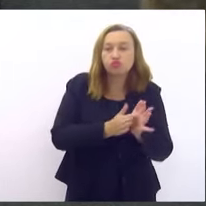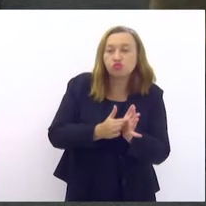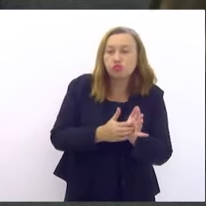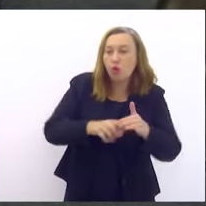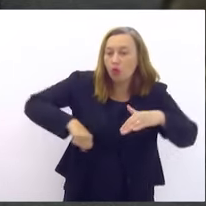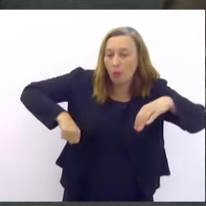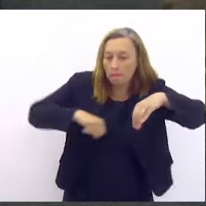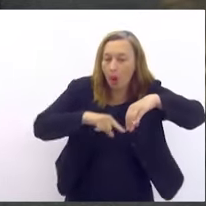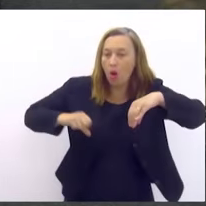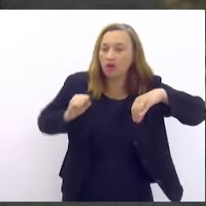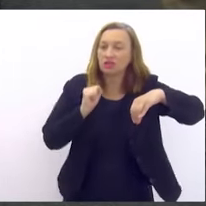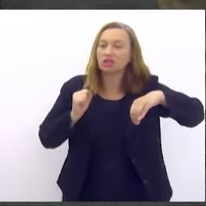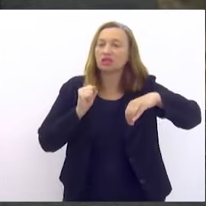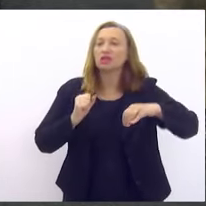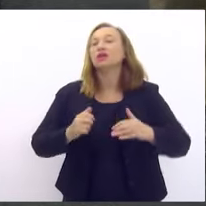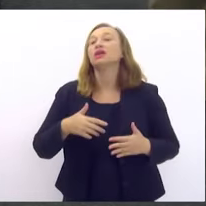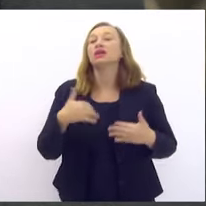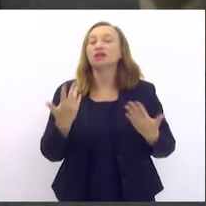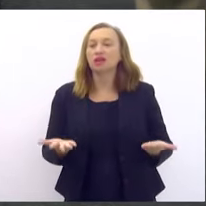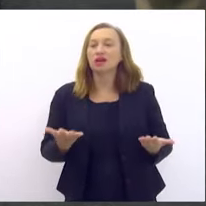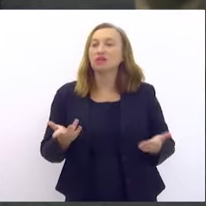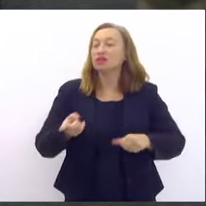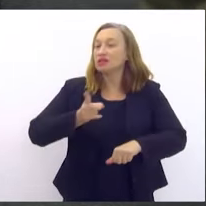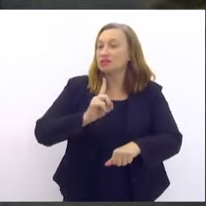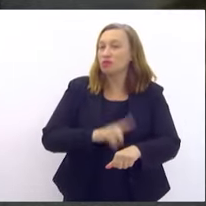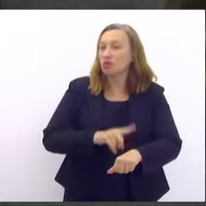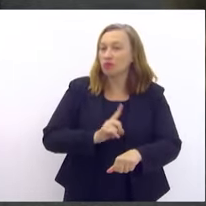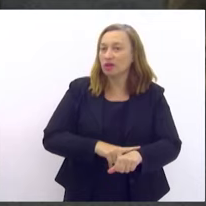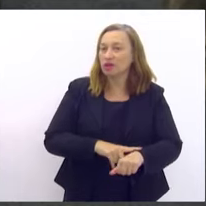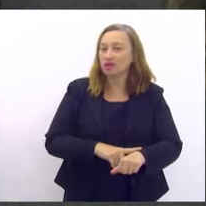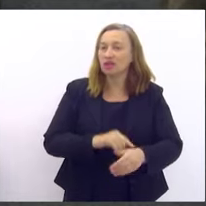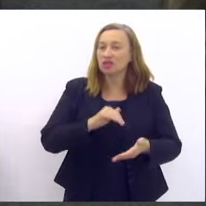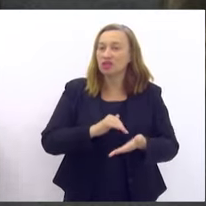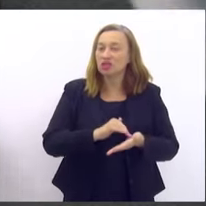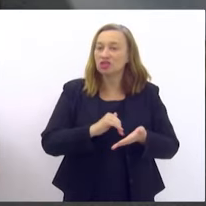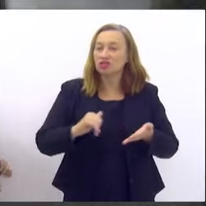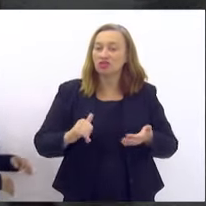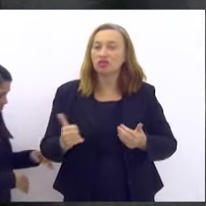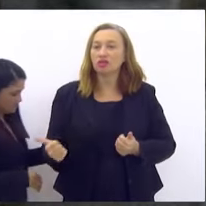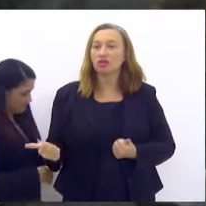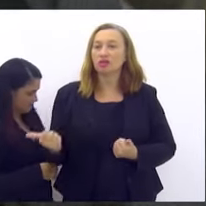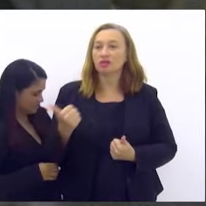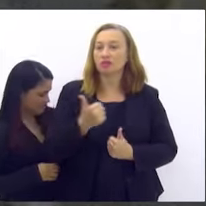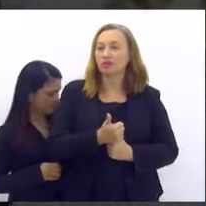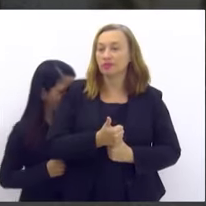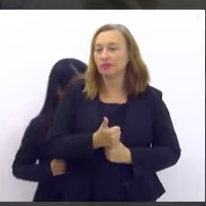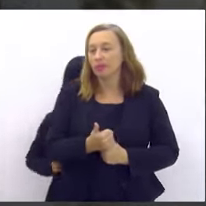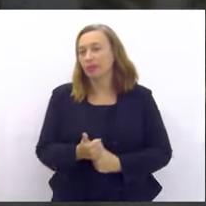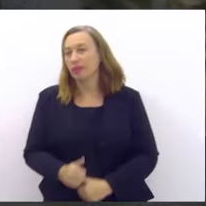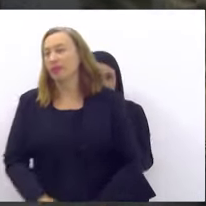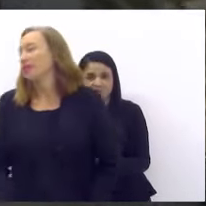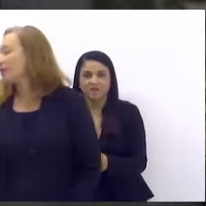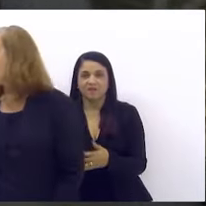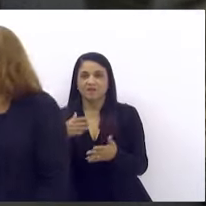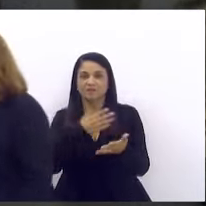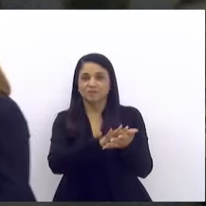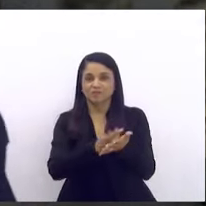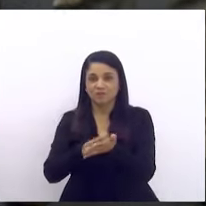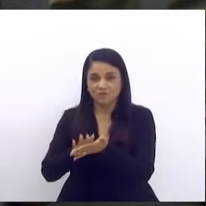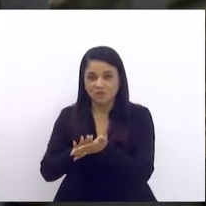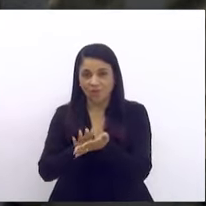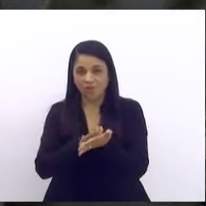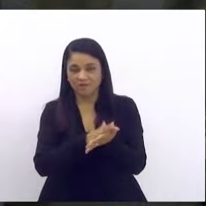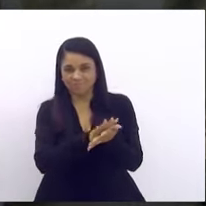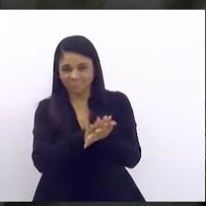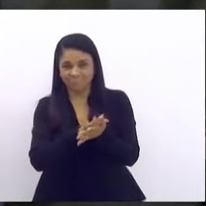futebol então a gente a partir desse momento a gente tira indefinição das escolas de samba daquilo que elas